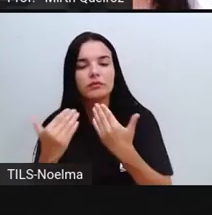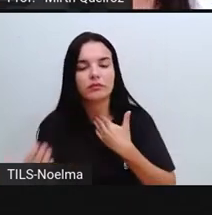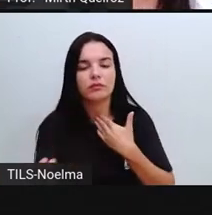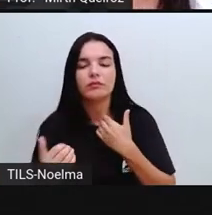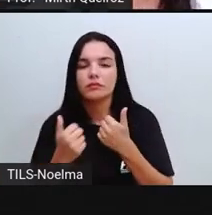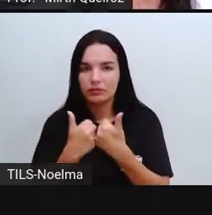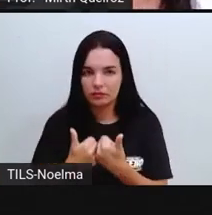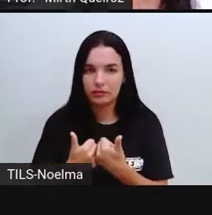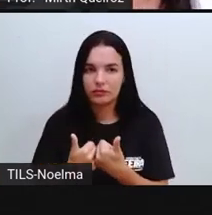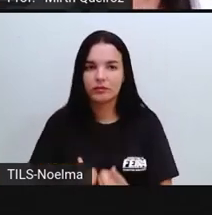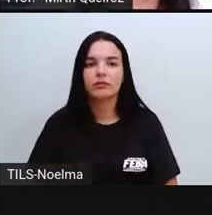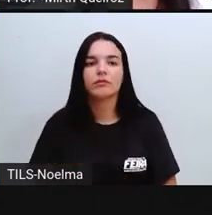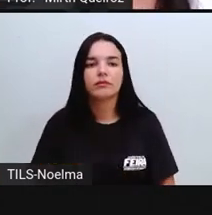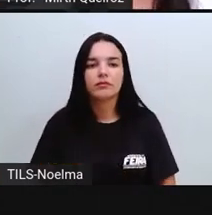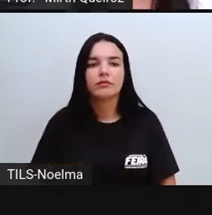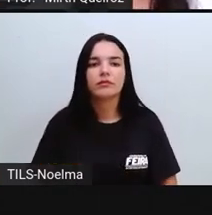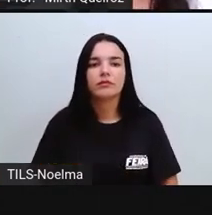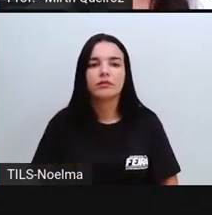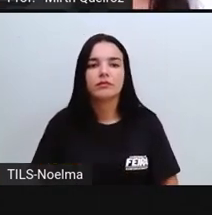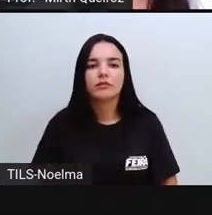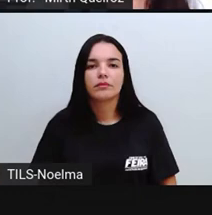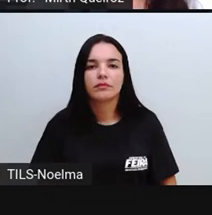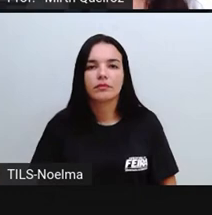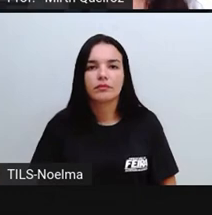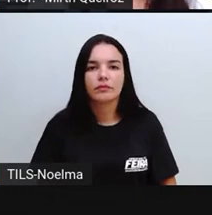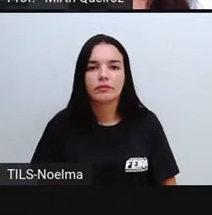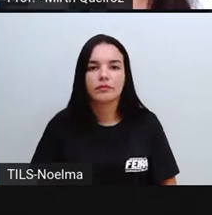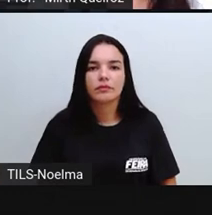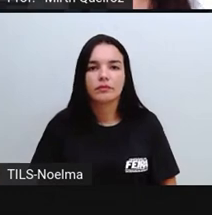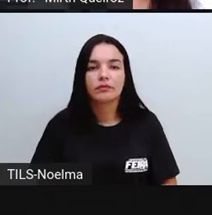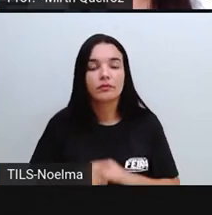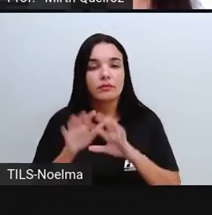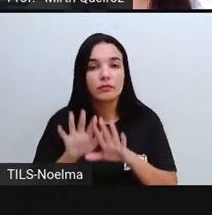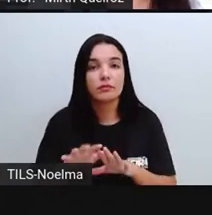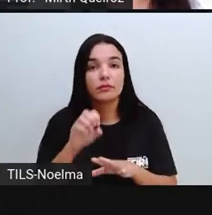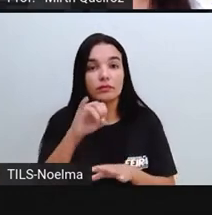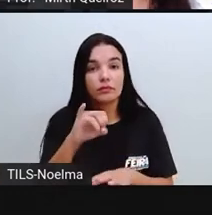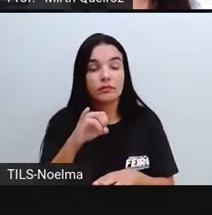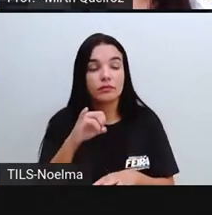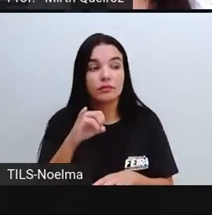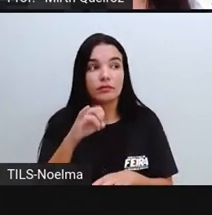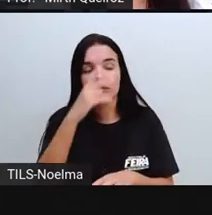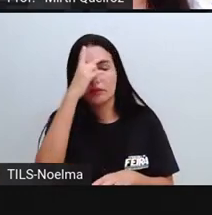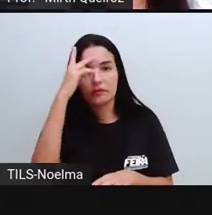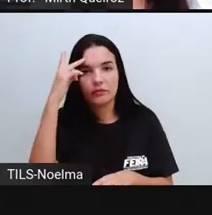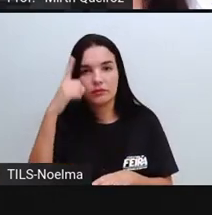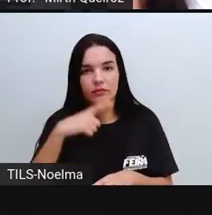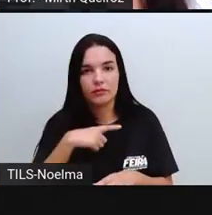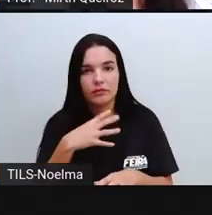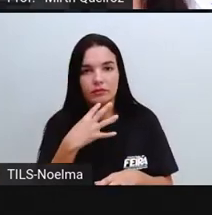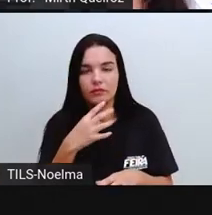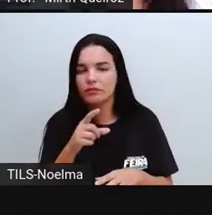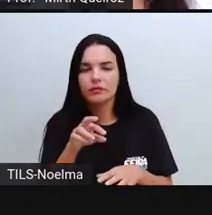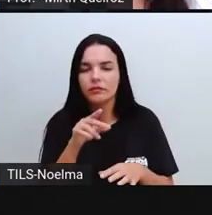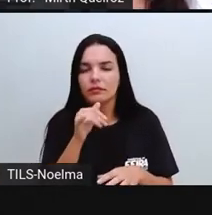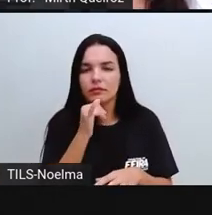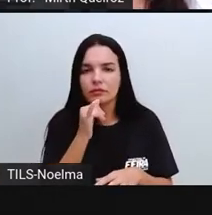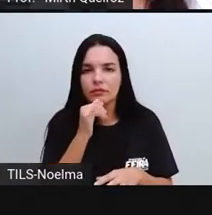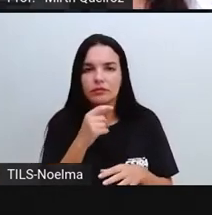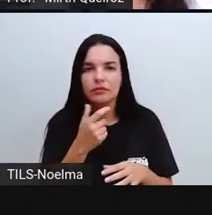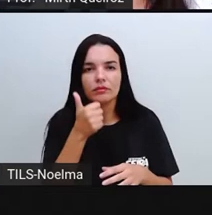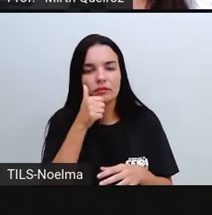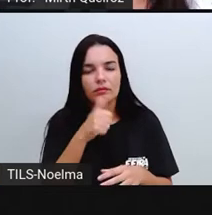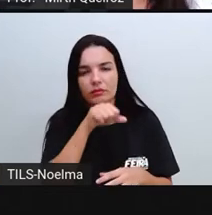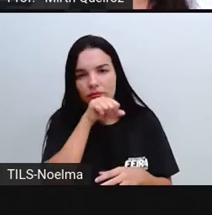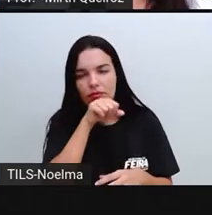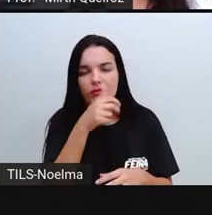gente vai utilizar mais a formalidade. Mas se for alguém que a gente tem uma proximidade, né, uma maior intimidade, a gente